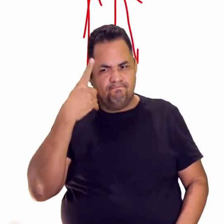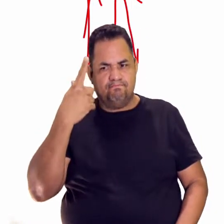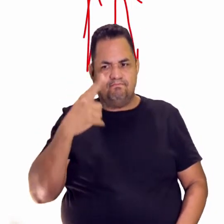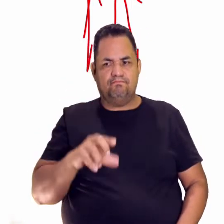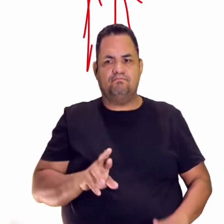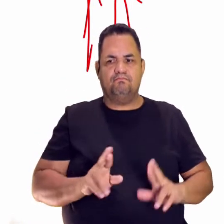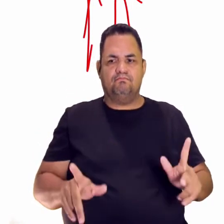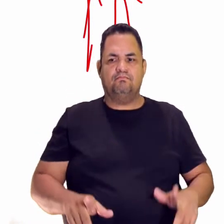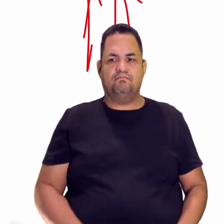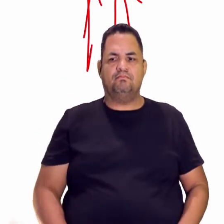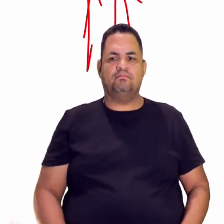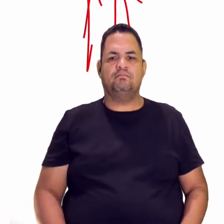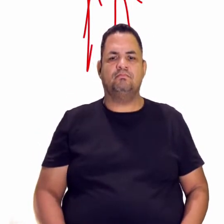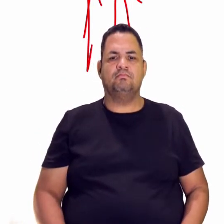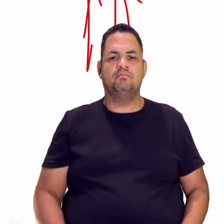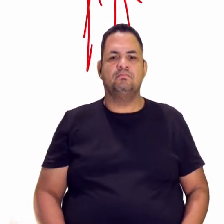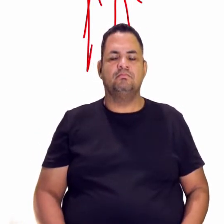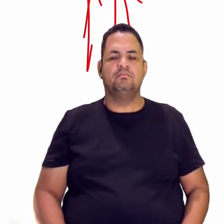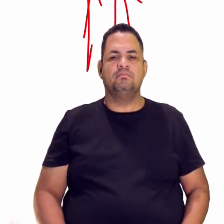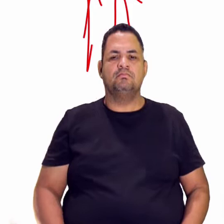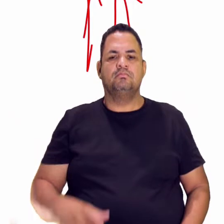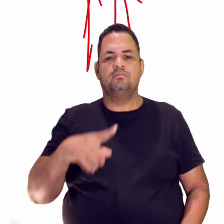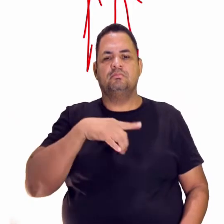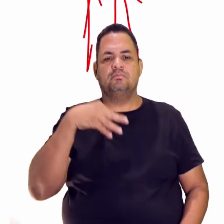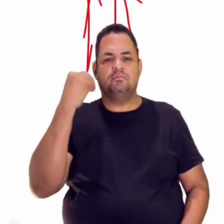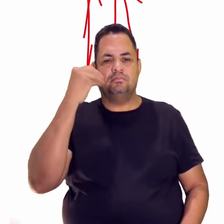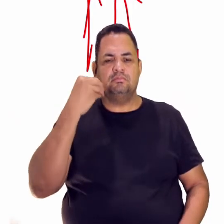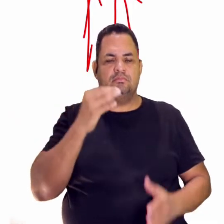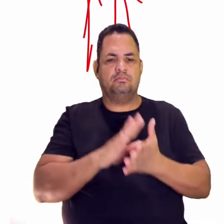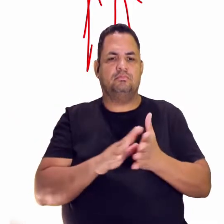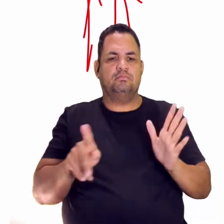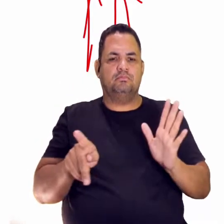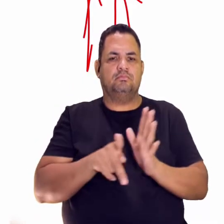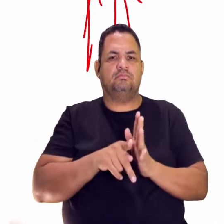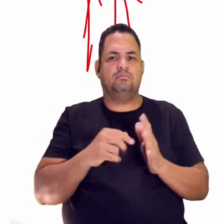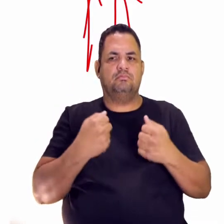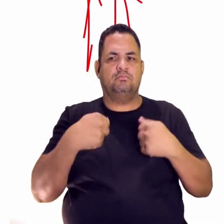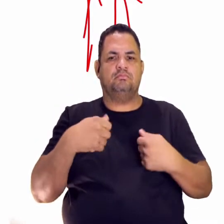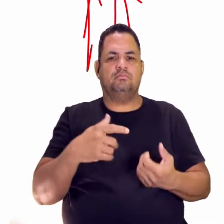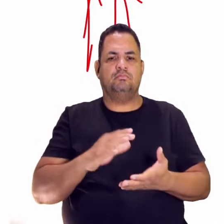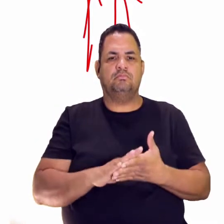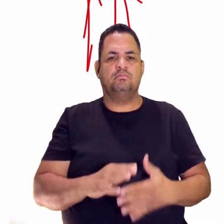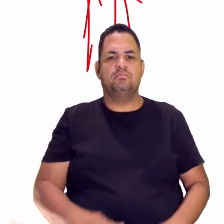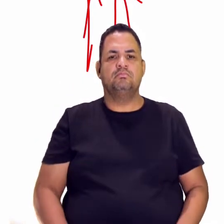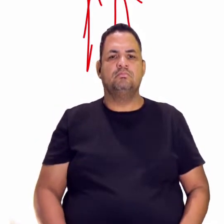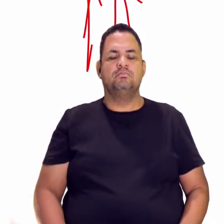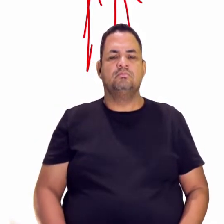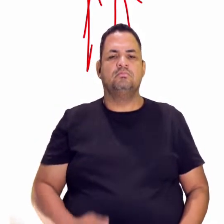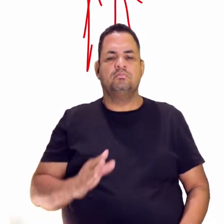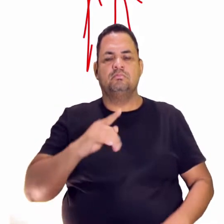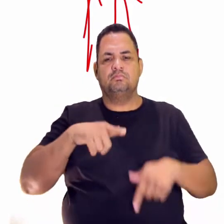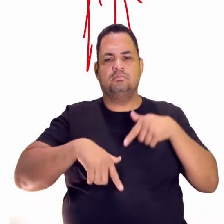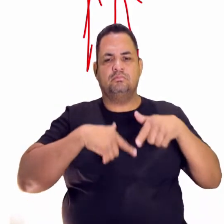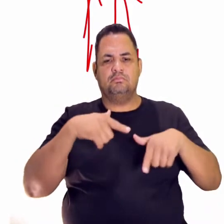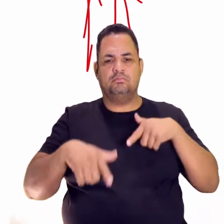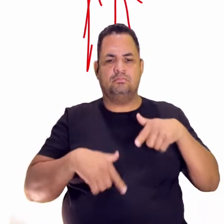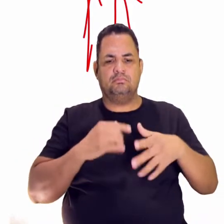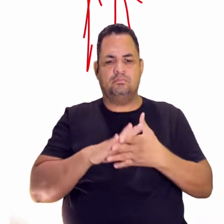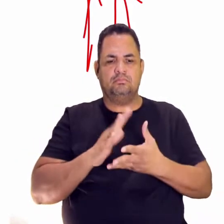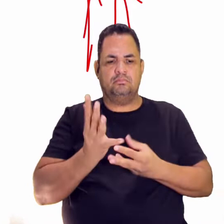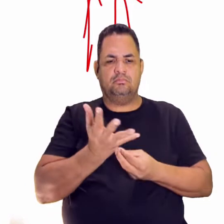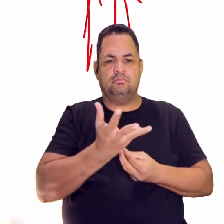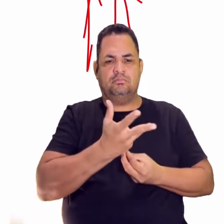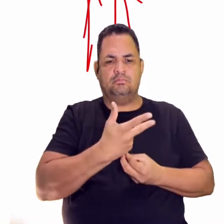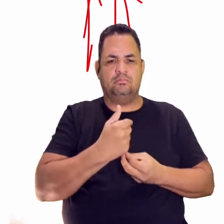maneira diferente. Então, cabe aqui uma experiência própria minha, que eu posso dizer para vocês que eu já trabalhei muitas vezes com